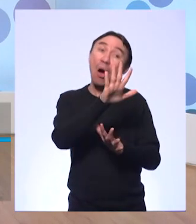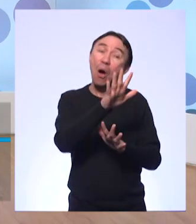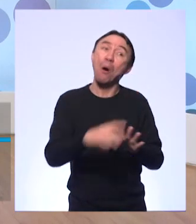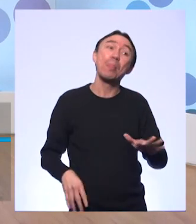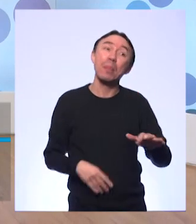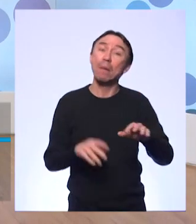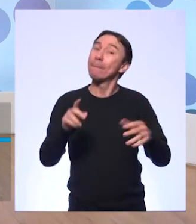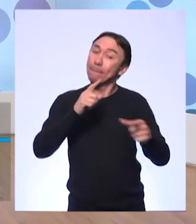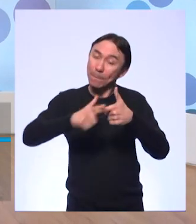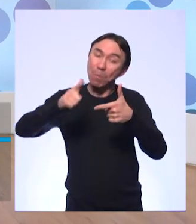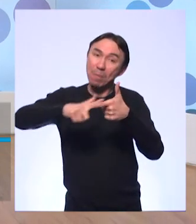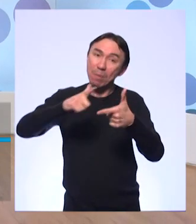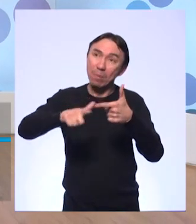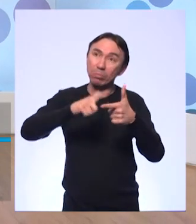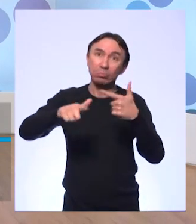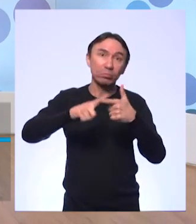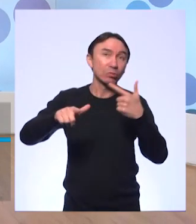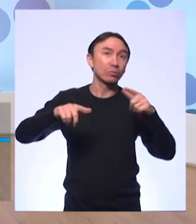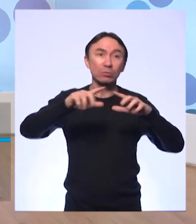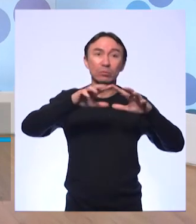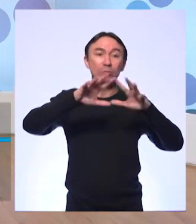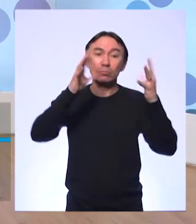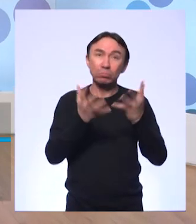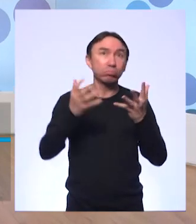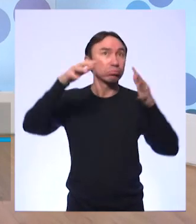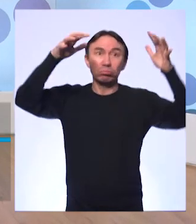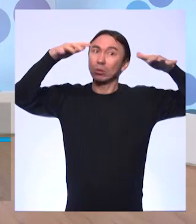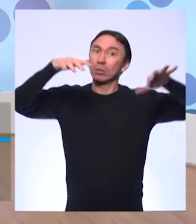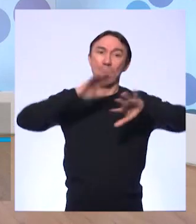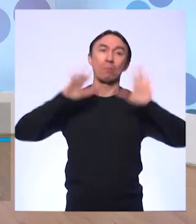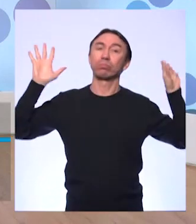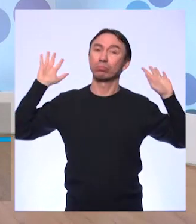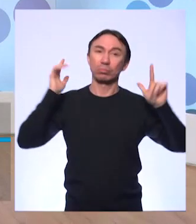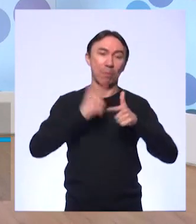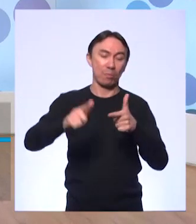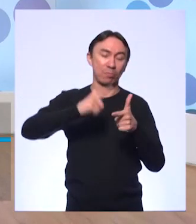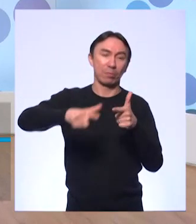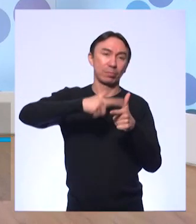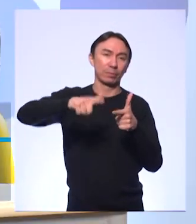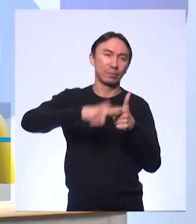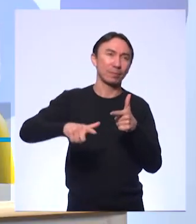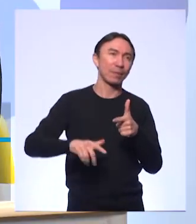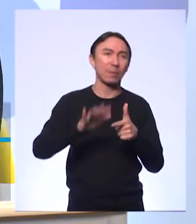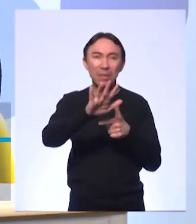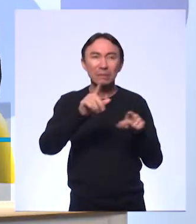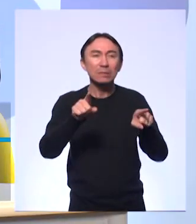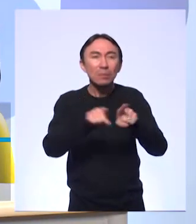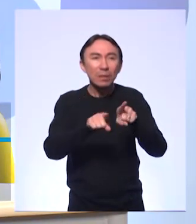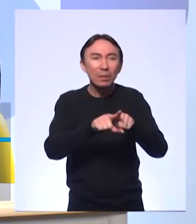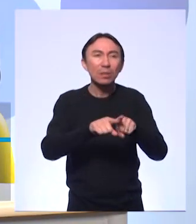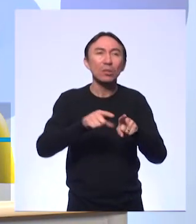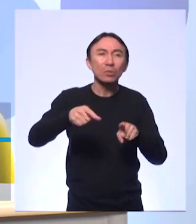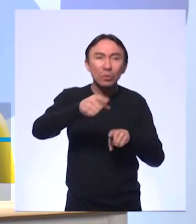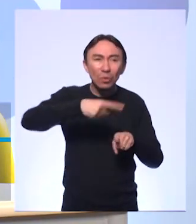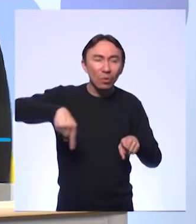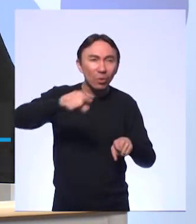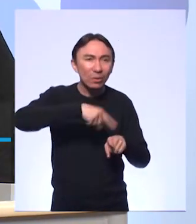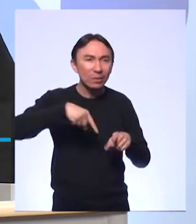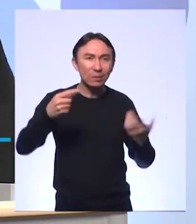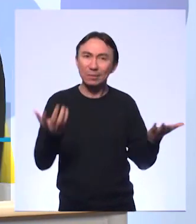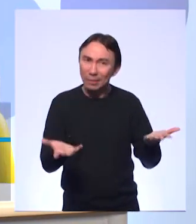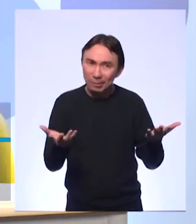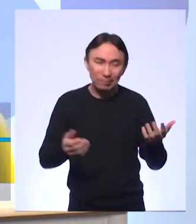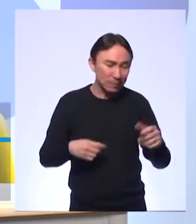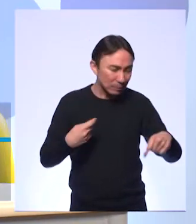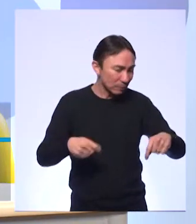professor de geografia, professor de história, a gente só passa as informações, né? E também se prepara para essas mudanças, porque hoje, por exemplo, está exigindo um outro figurino nosso